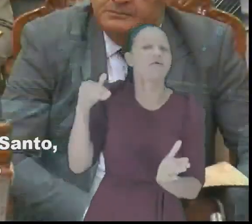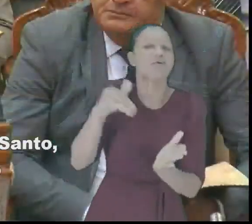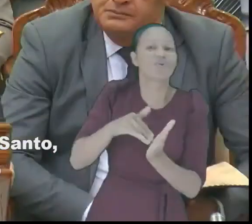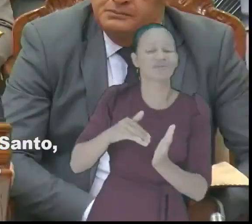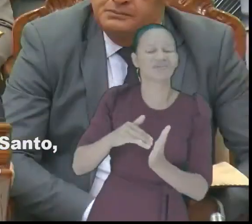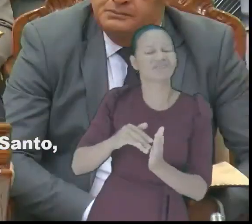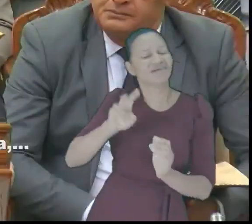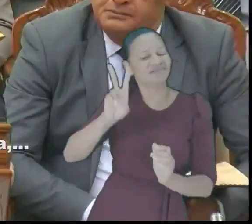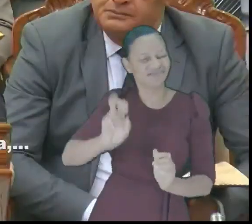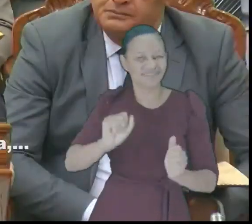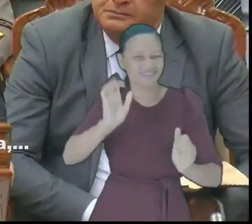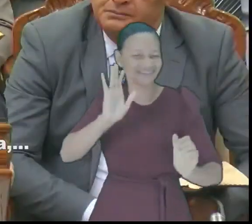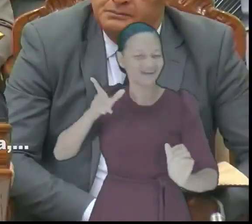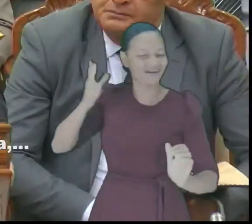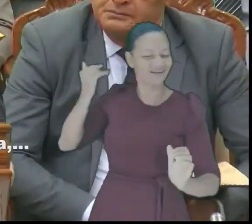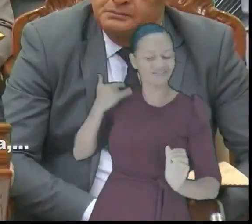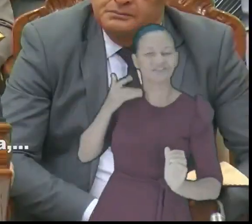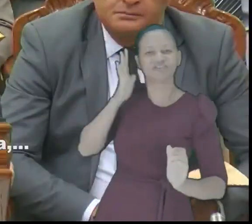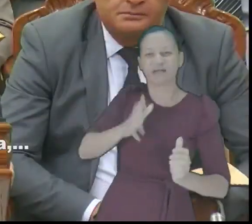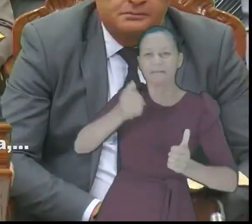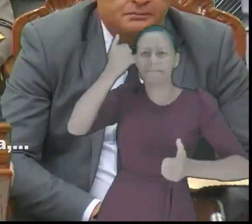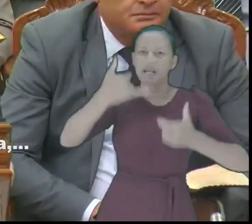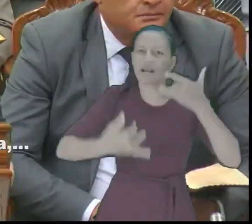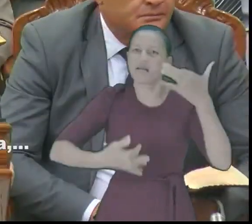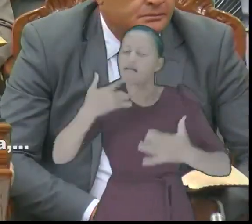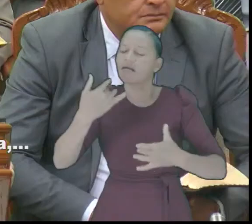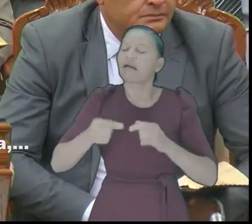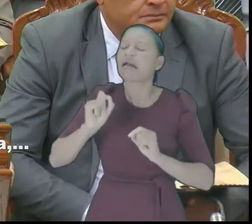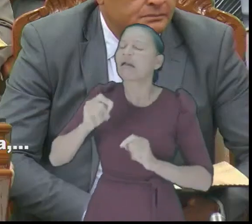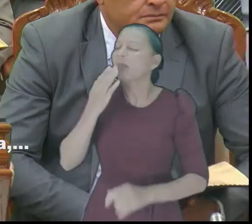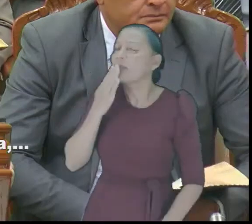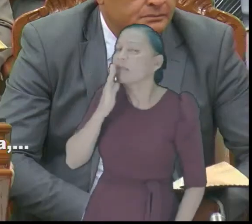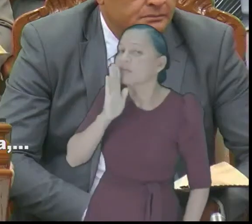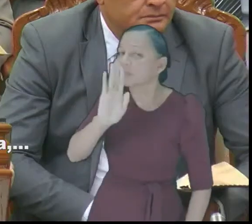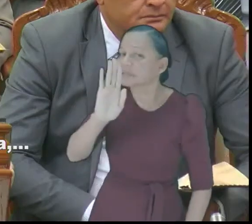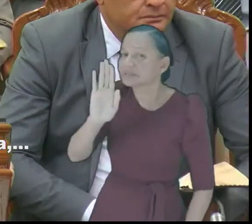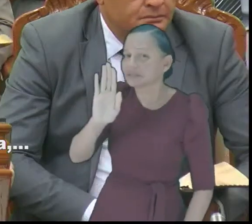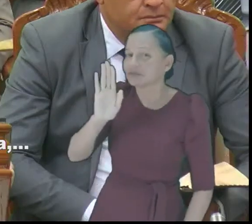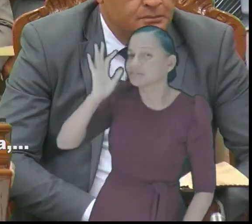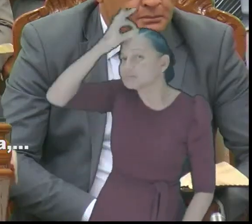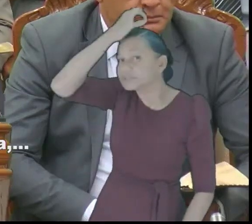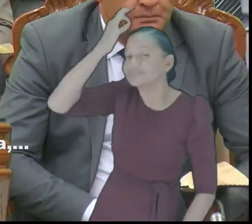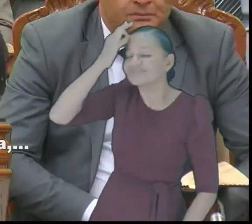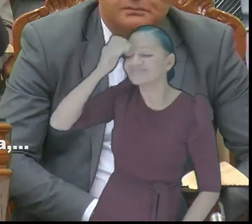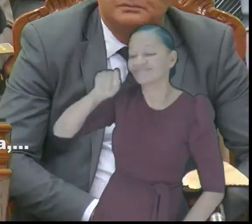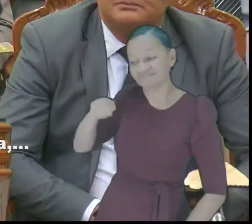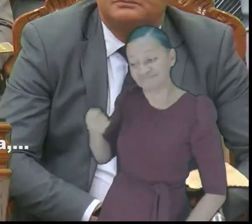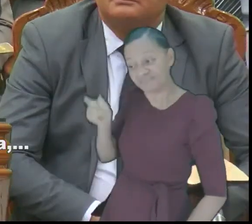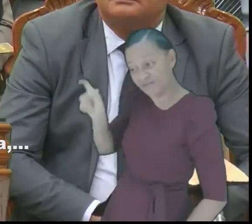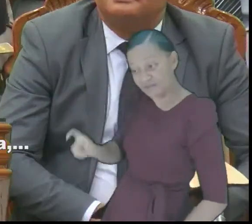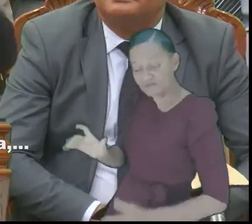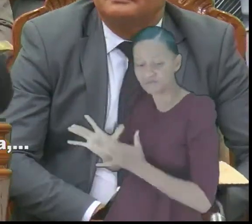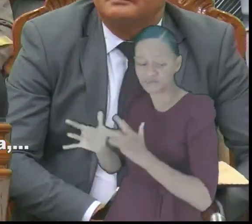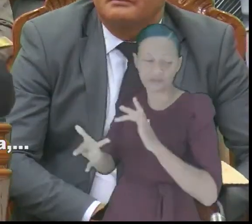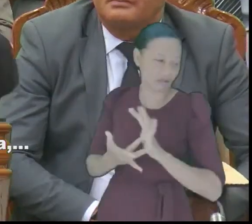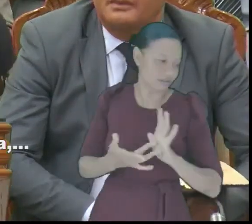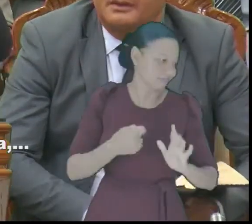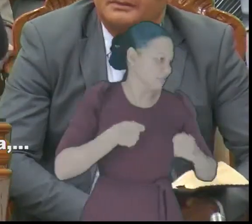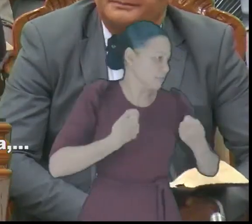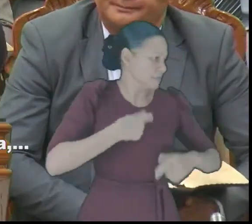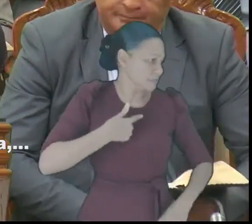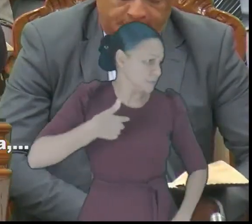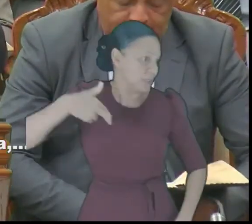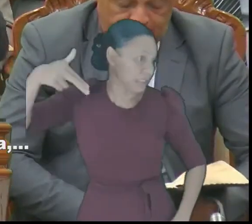ministramos, nós falamos que o Espírito Santo foi prometido por quem? Por Jesus. Ele disse: convém que eu vá, porque se eu